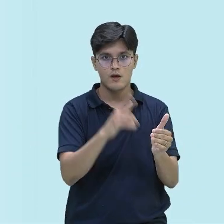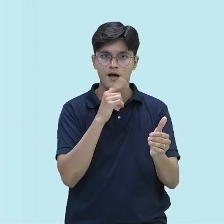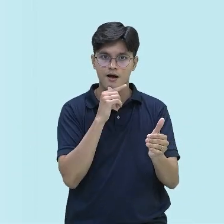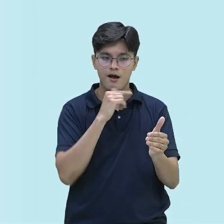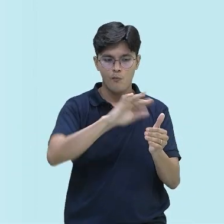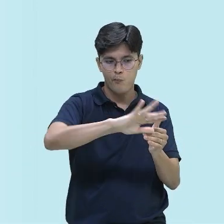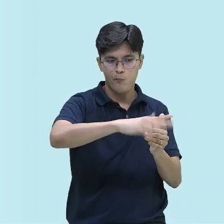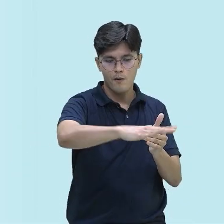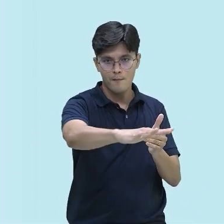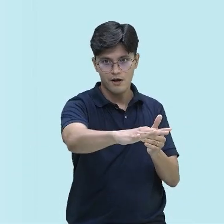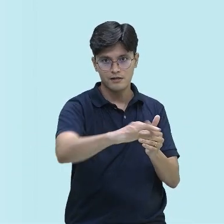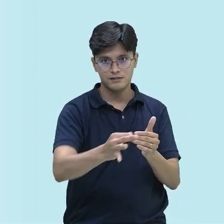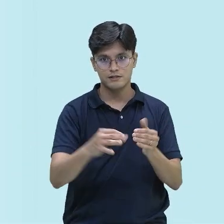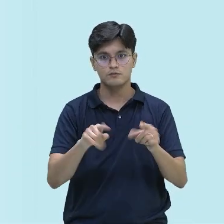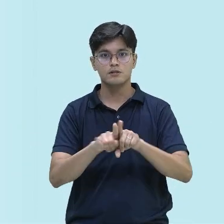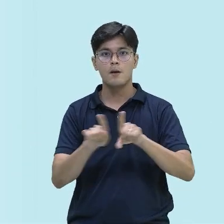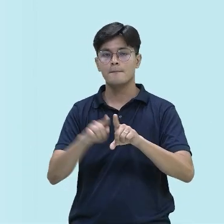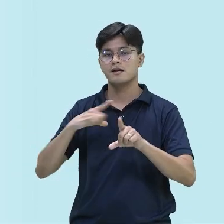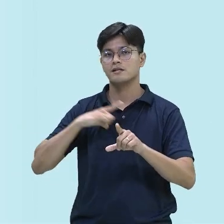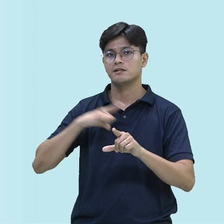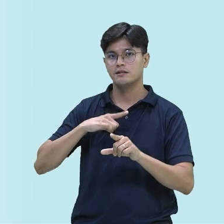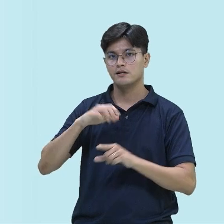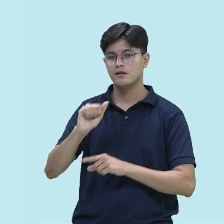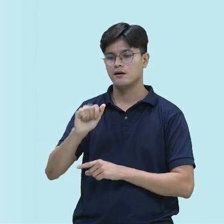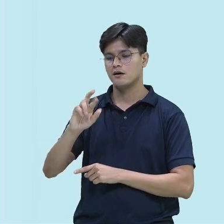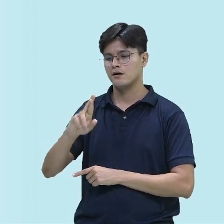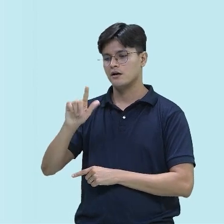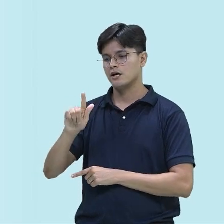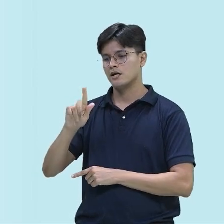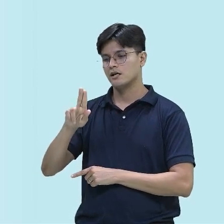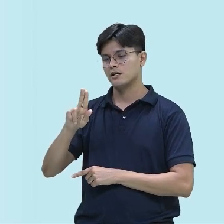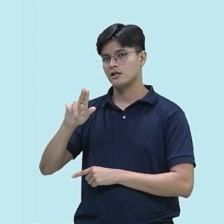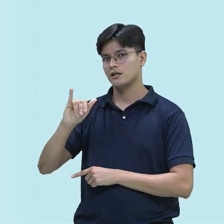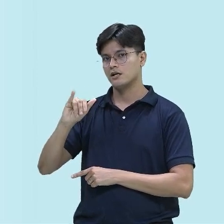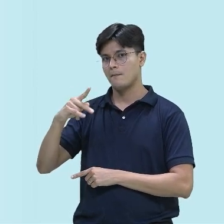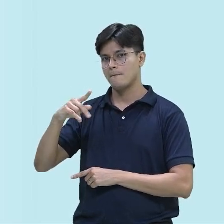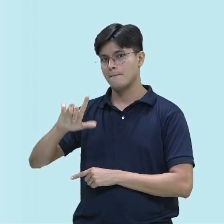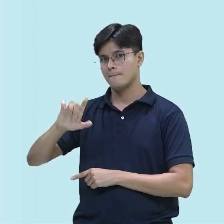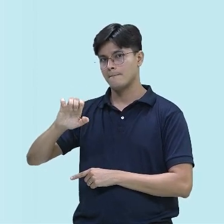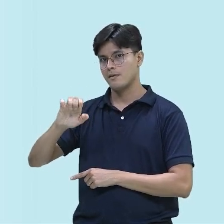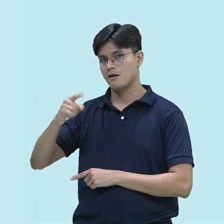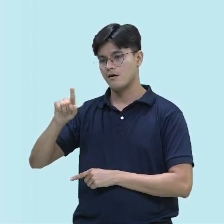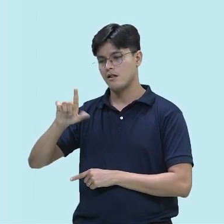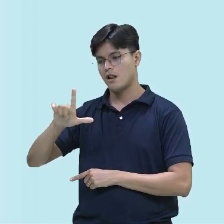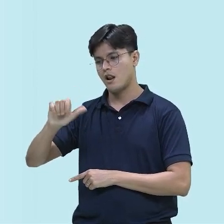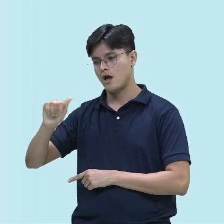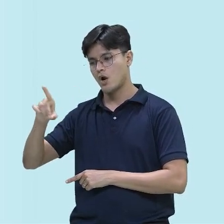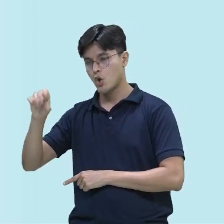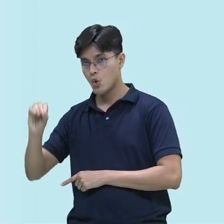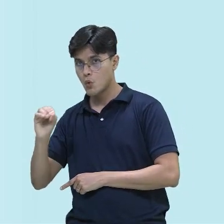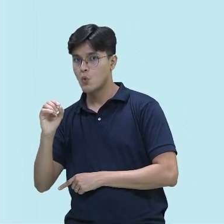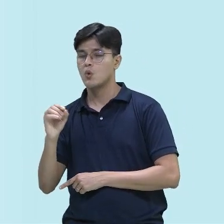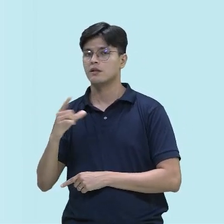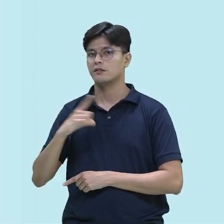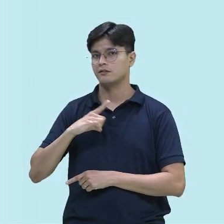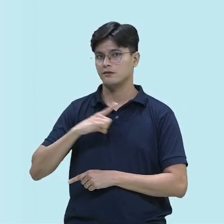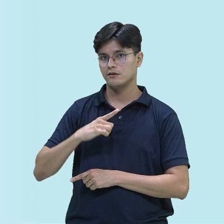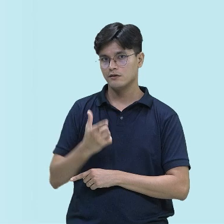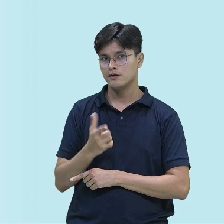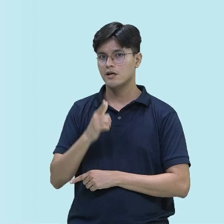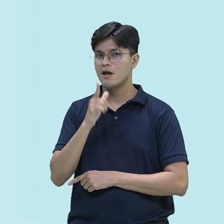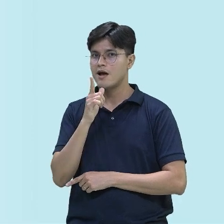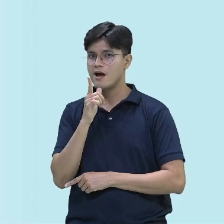sobre os arquipélagos, que são conjuntos de ilhas, a ilha que vai ser ali definida como uma área do relevo que se